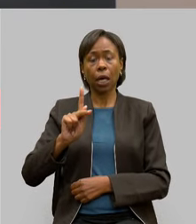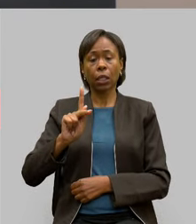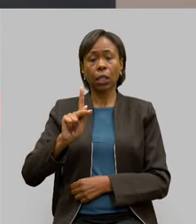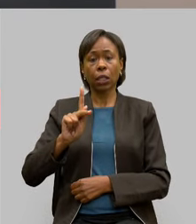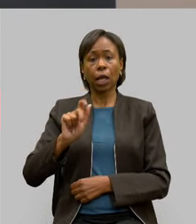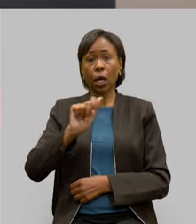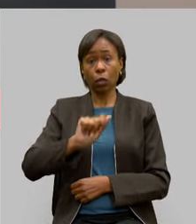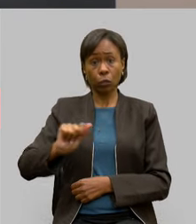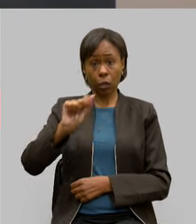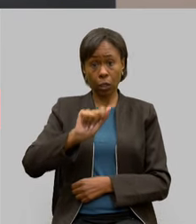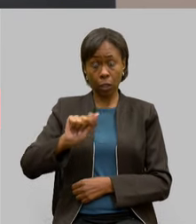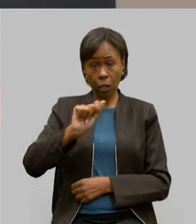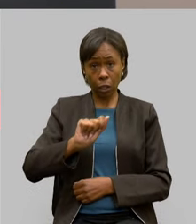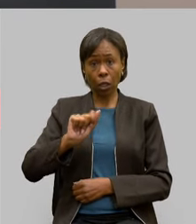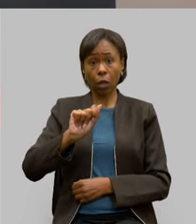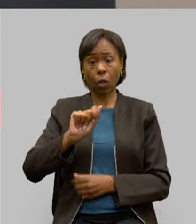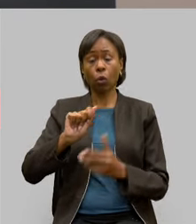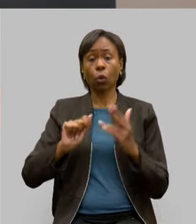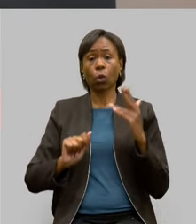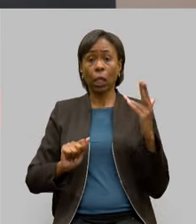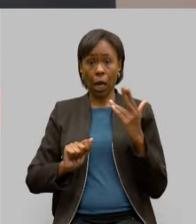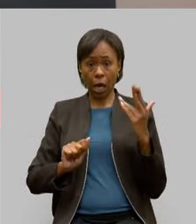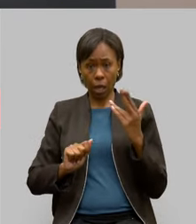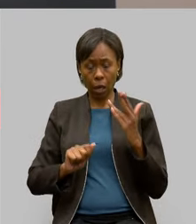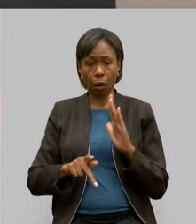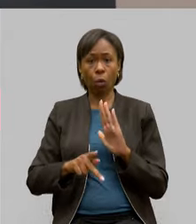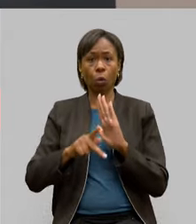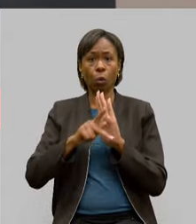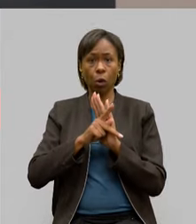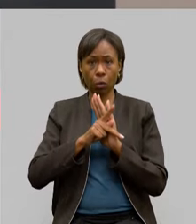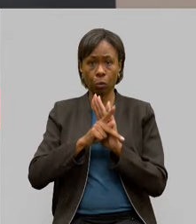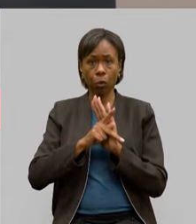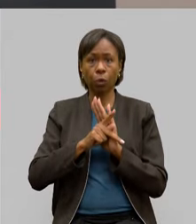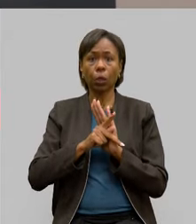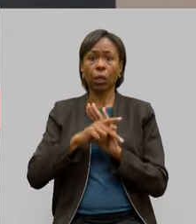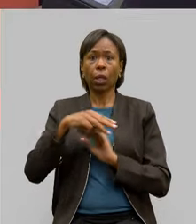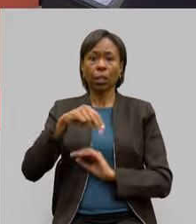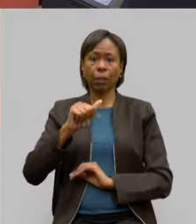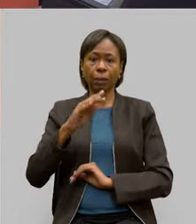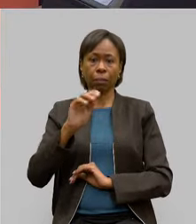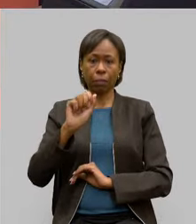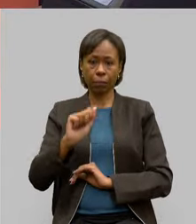a Associação Comunitária Lamba agroecológica da